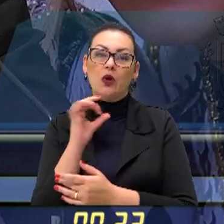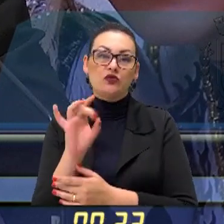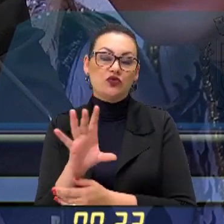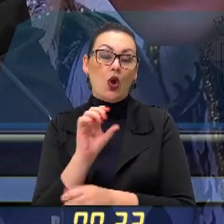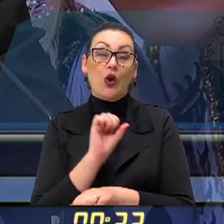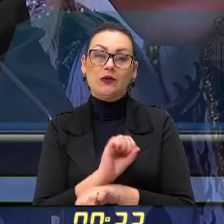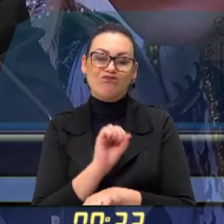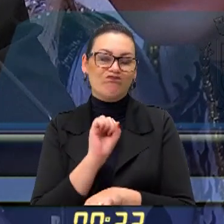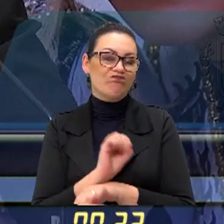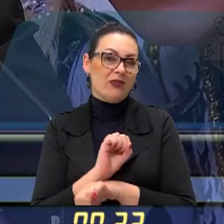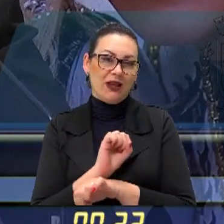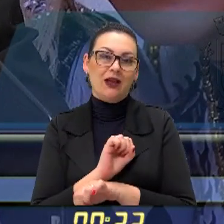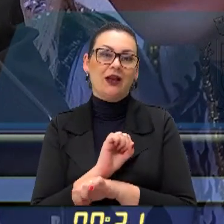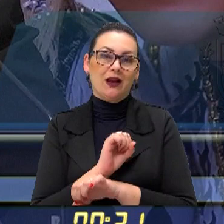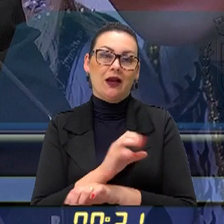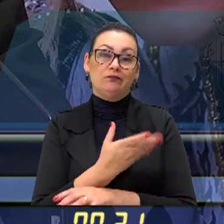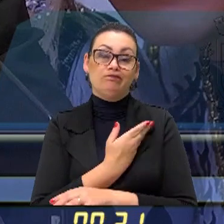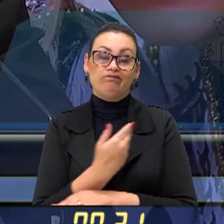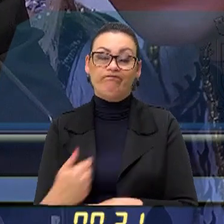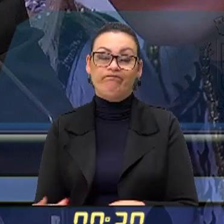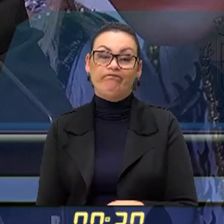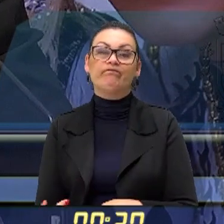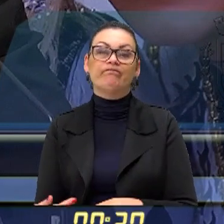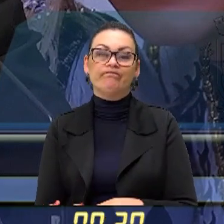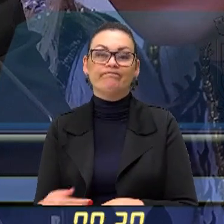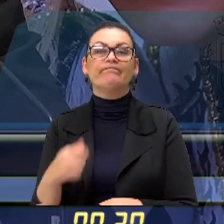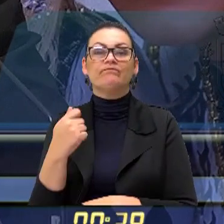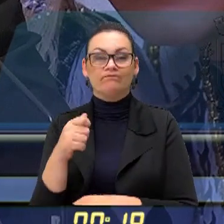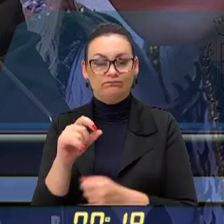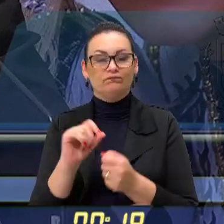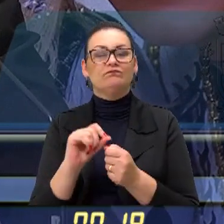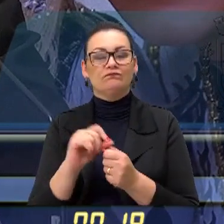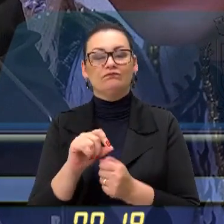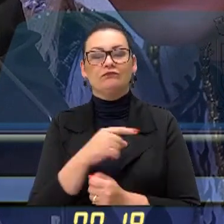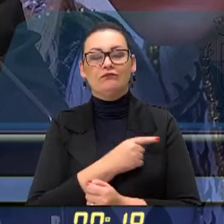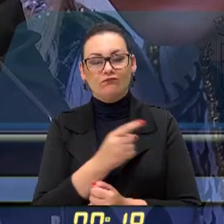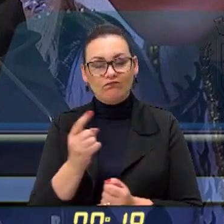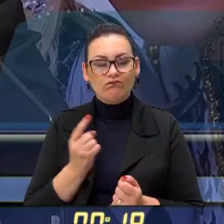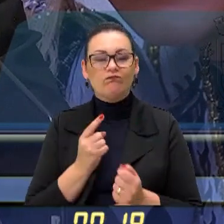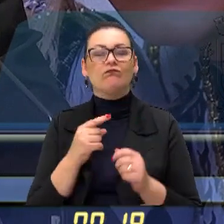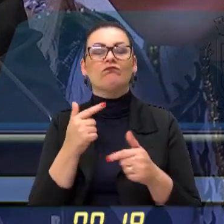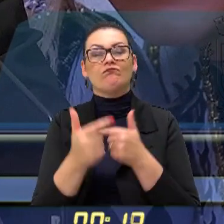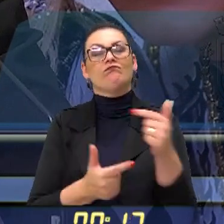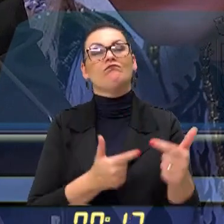esperar pelo governo. Nós temos que fazer a nossa parte.